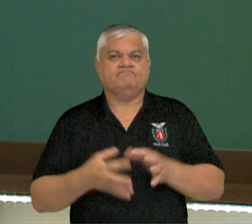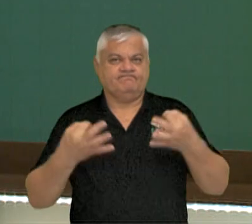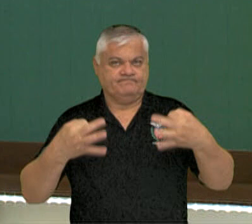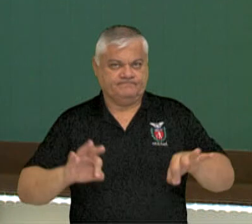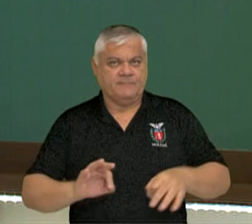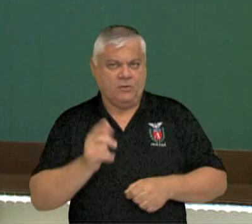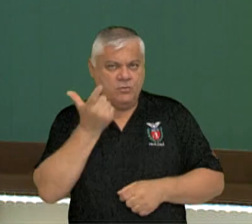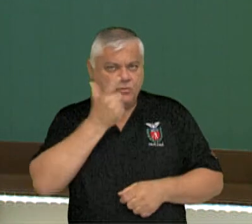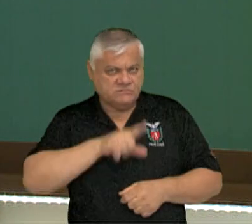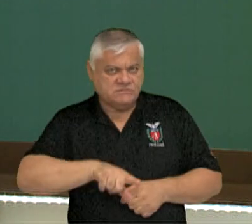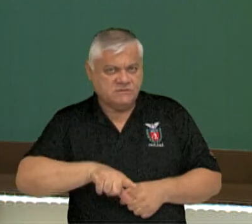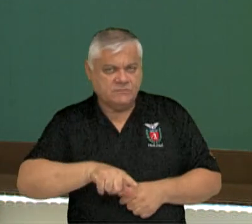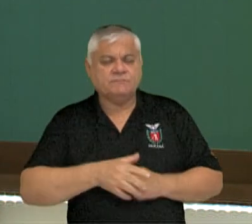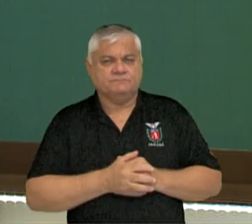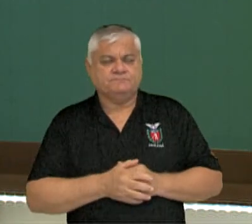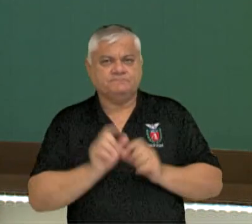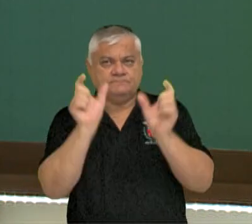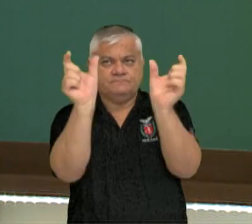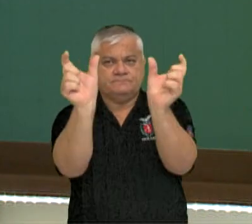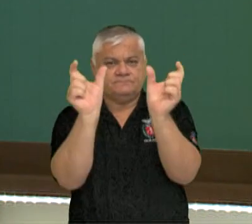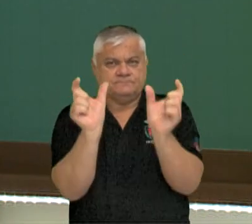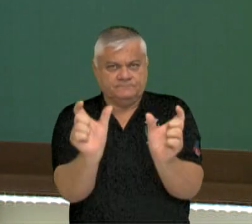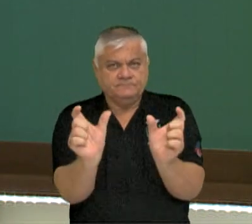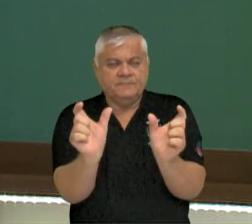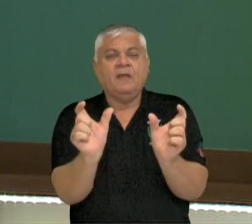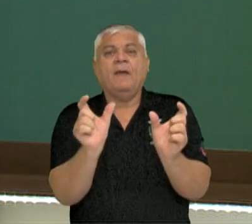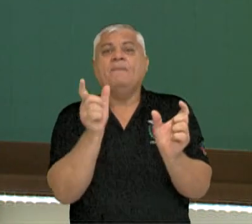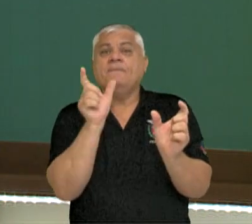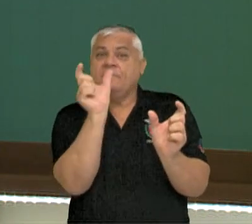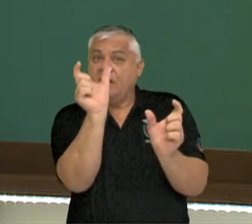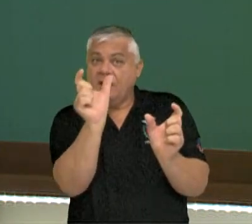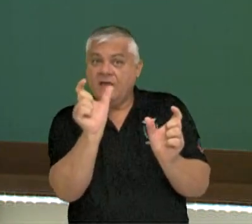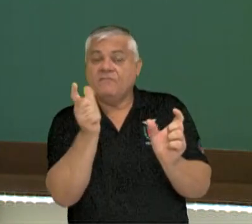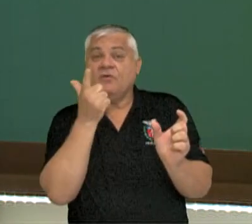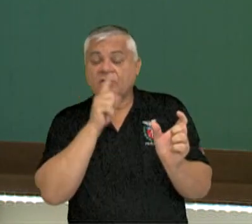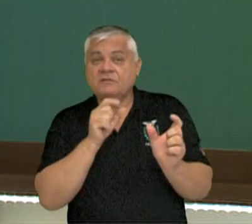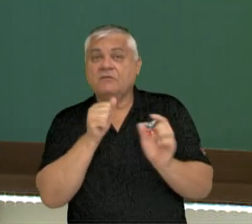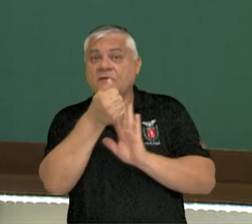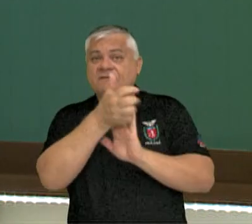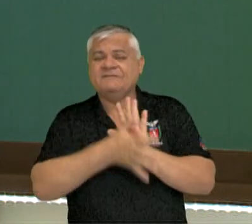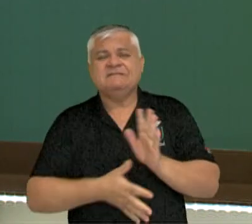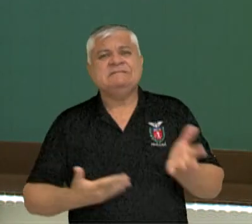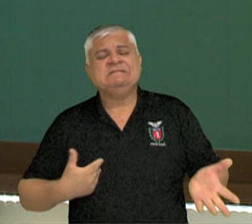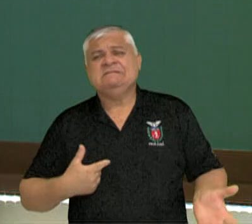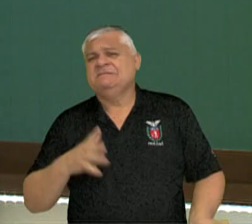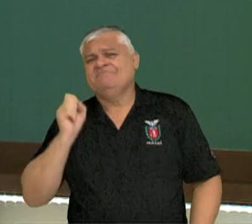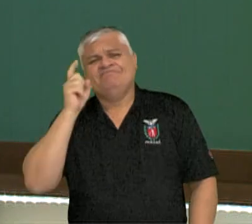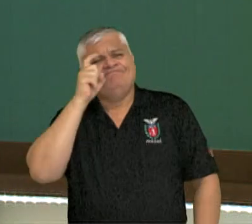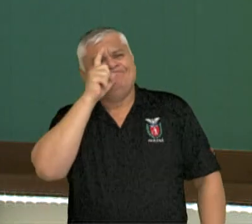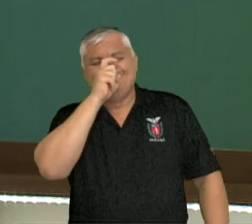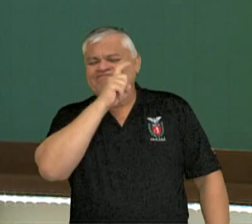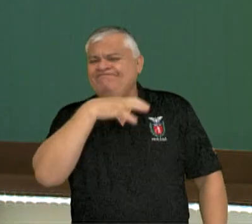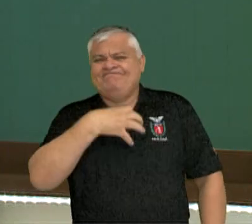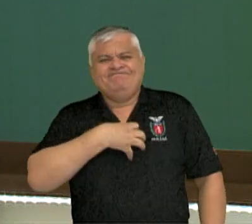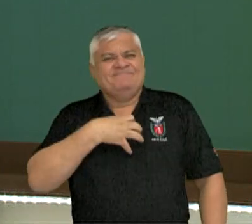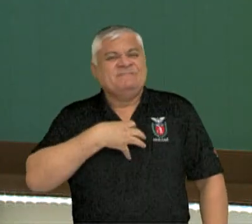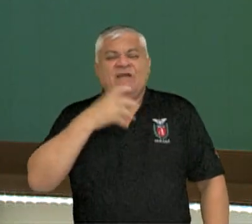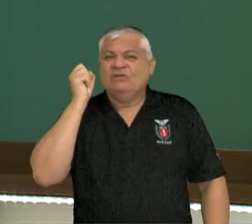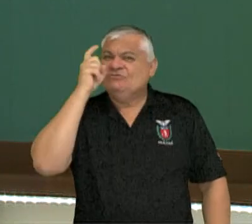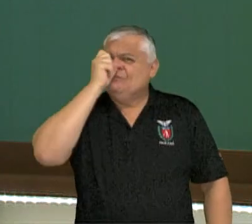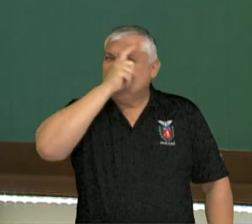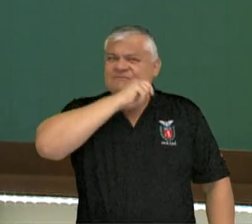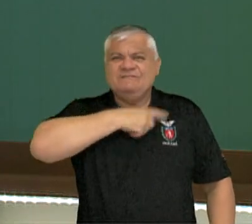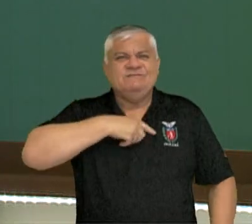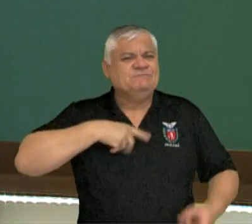Certo. Você conseguiu responder a atividade? Conseguiu? Professor, não, eu tive dificuldades em